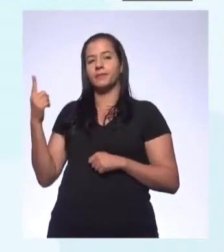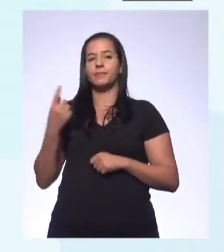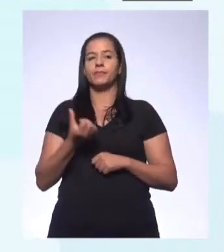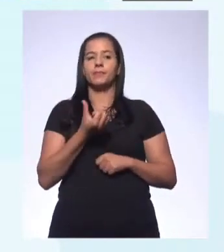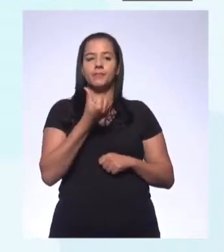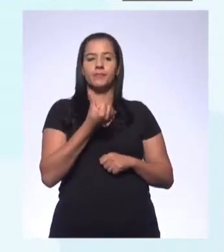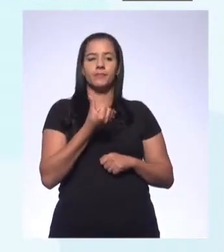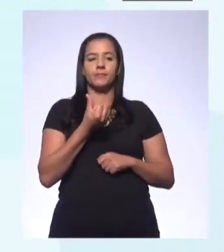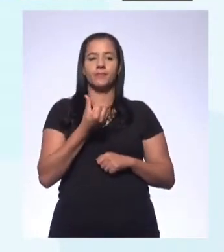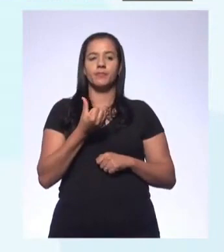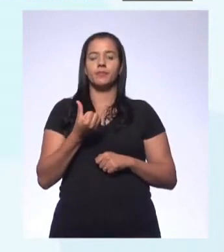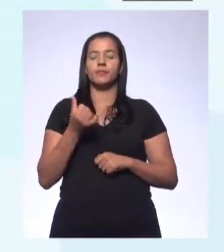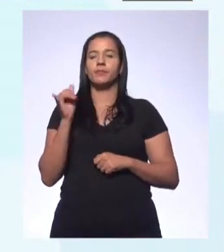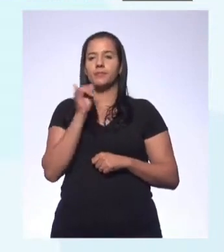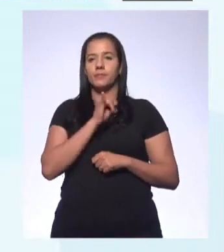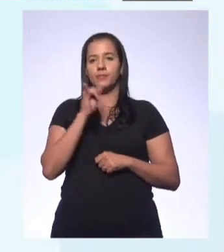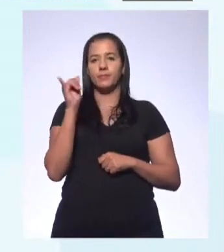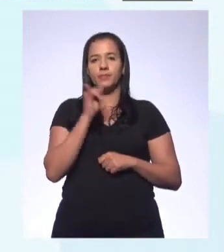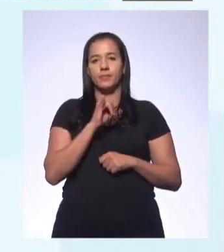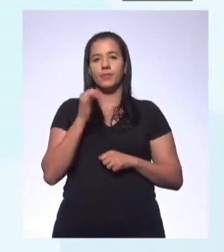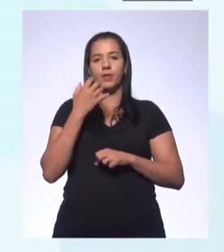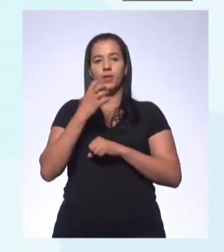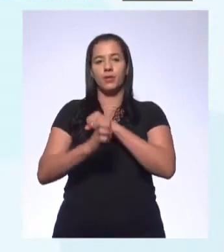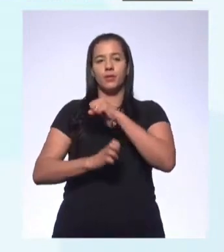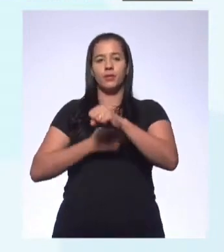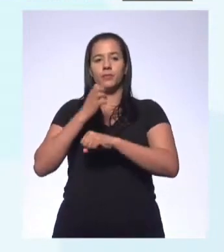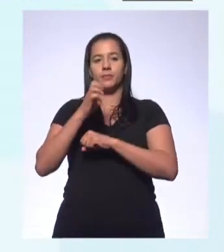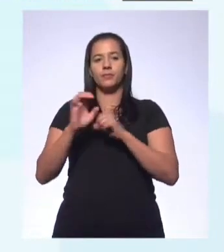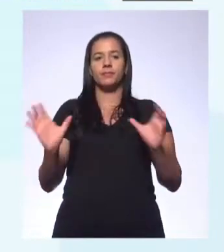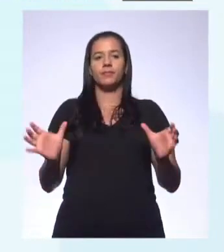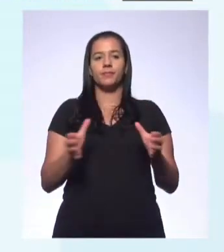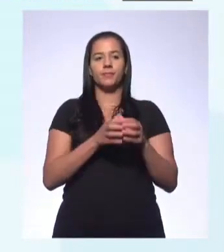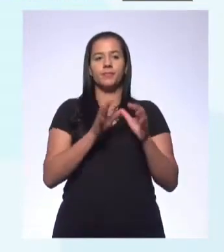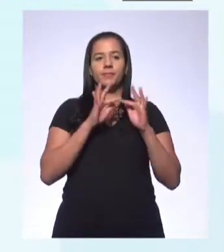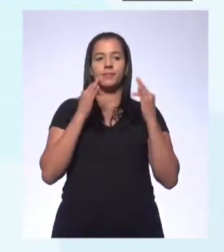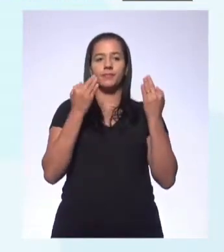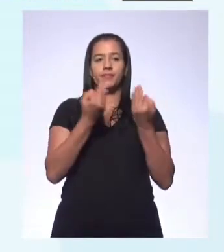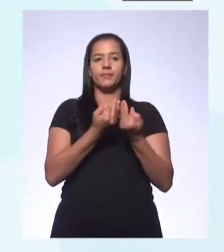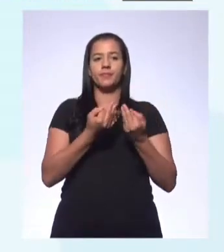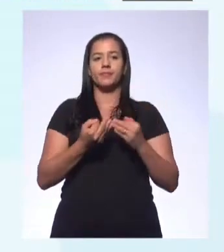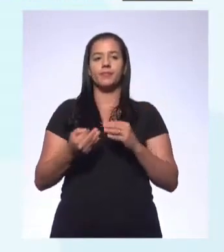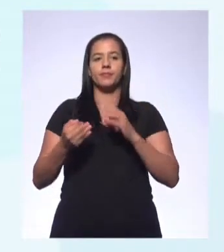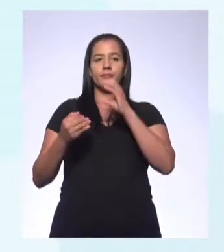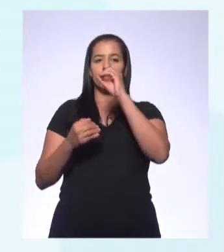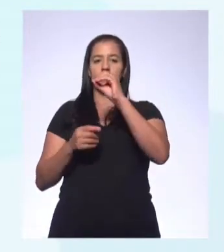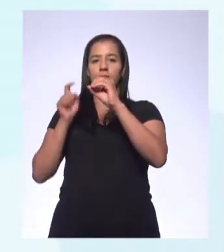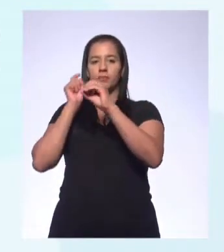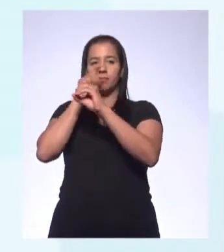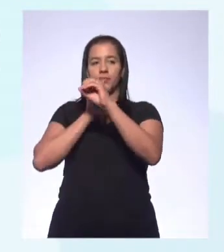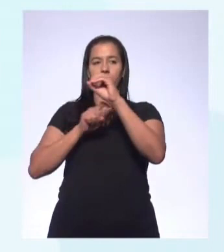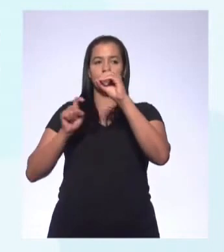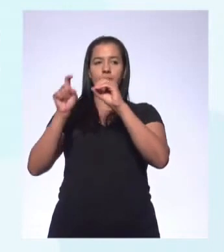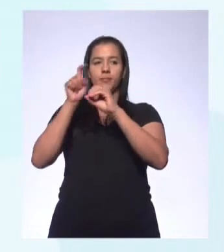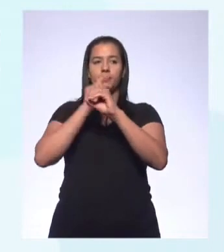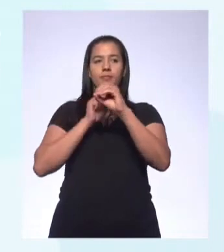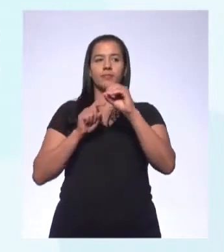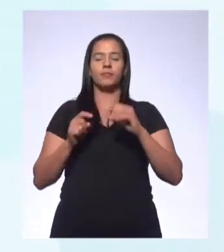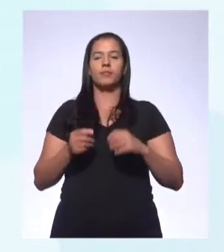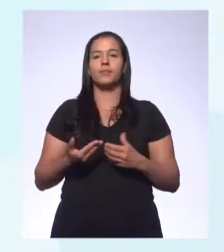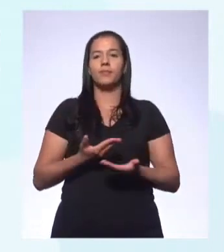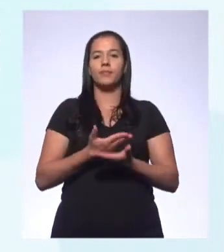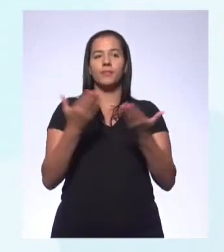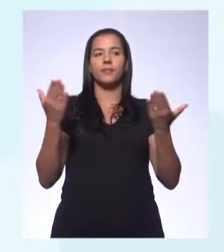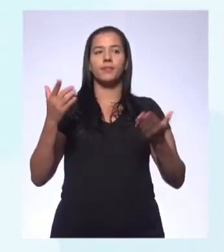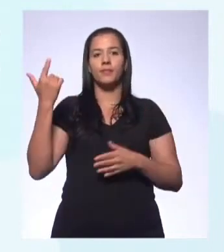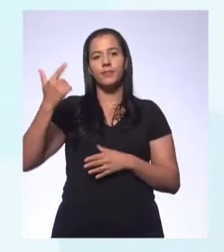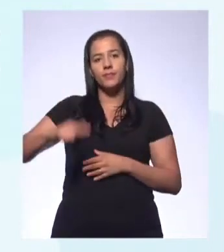camada. Então nós temos aqui, ele pertence à família dos calcogênios, ok? Aí nós